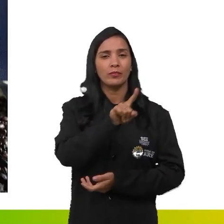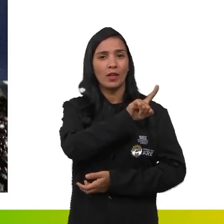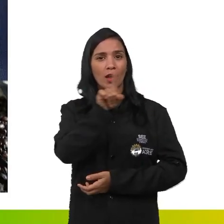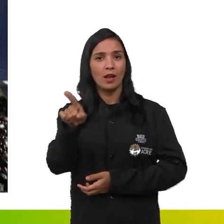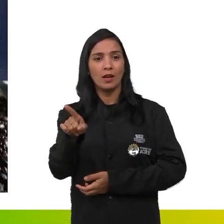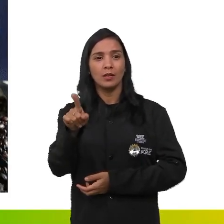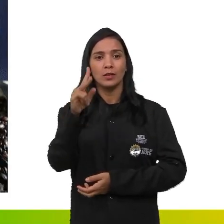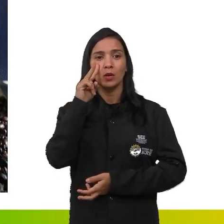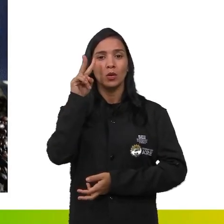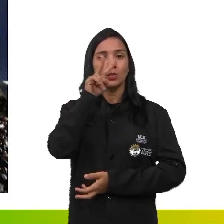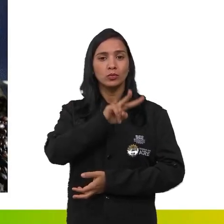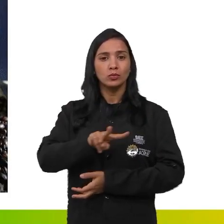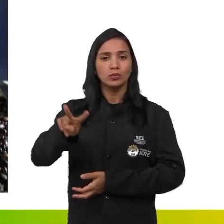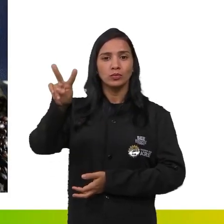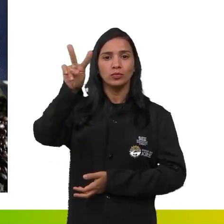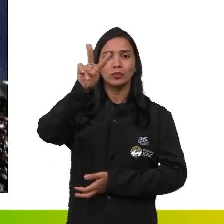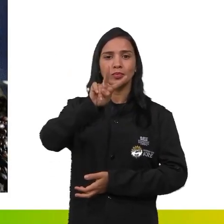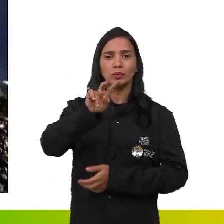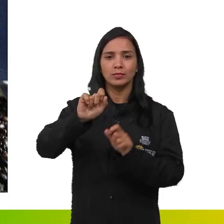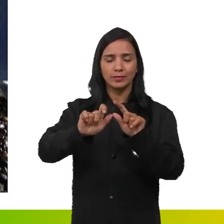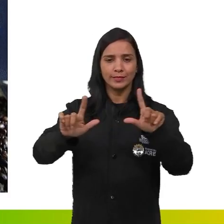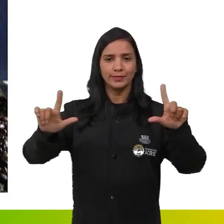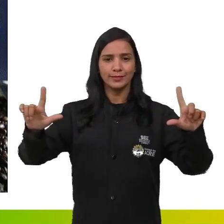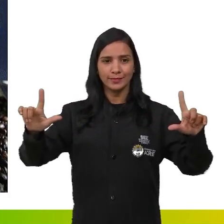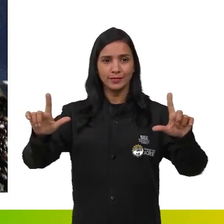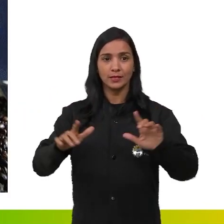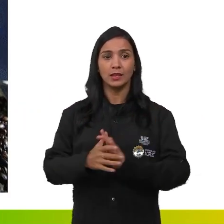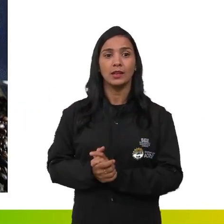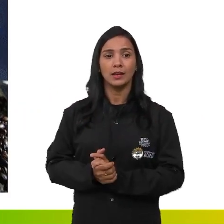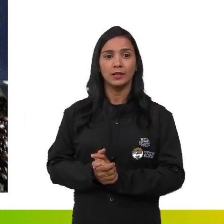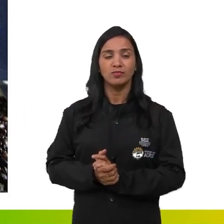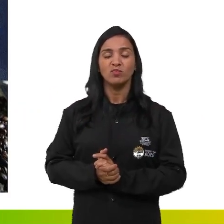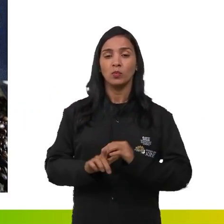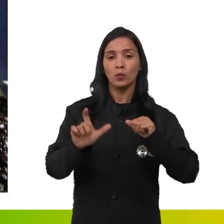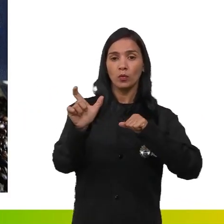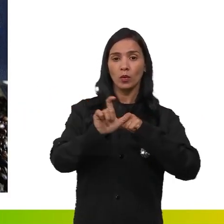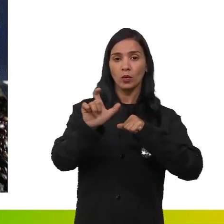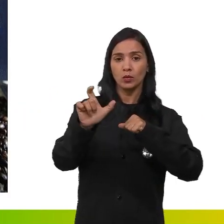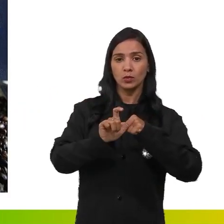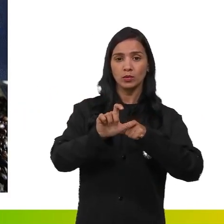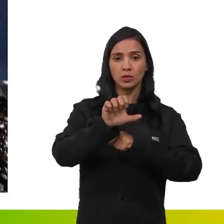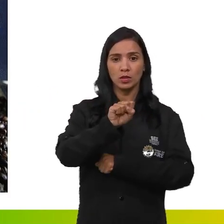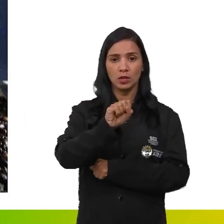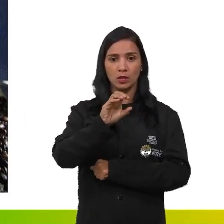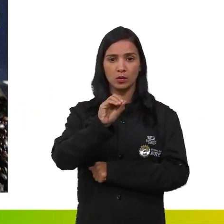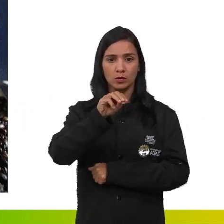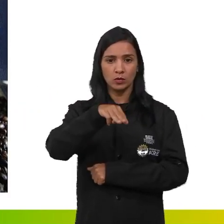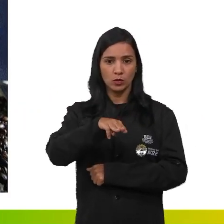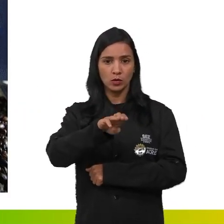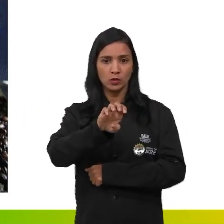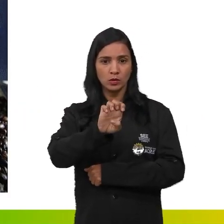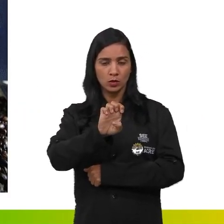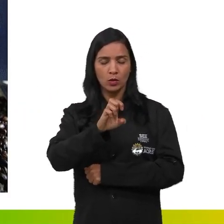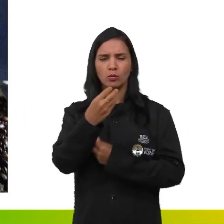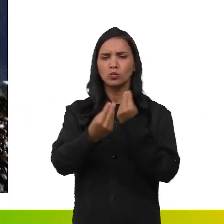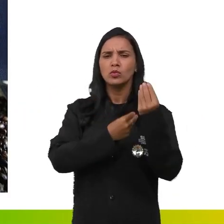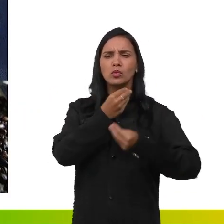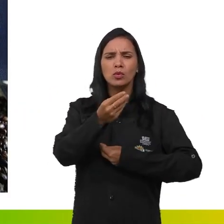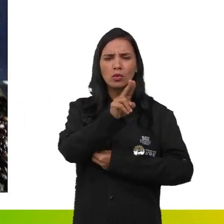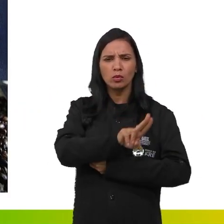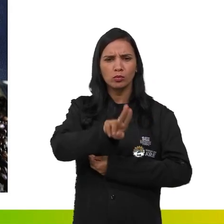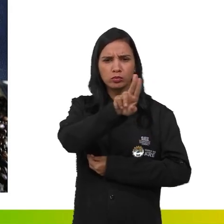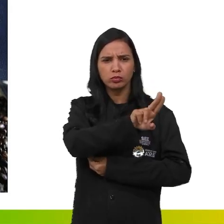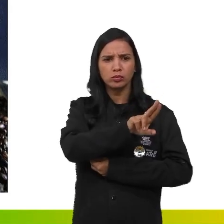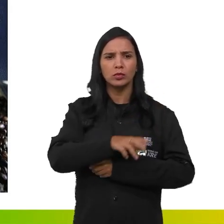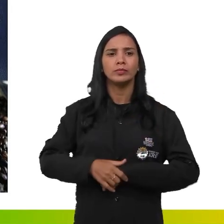comigo. Nós vamos começar pelo some. Como que nós vamos utilizar o some? Ele